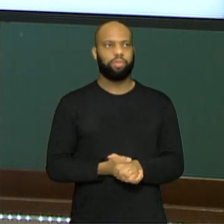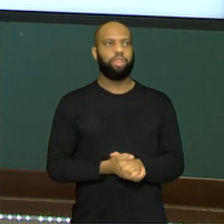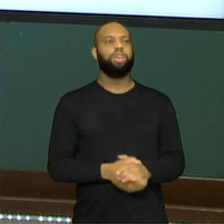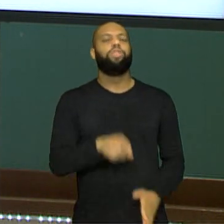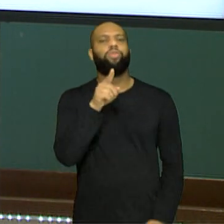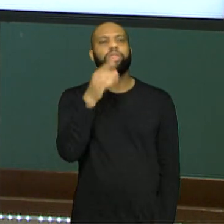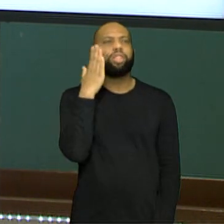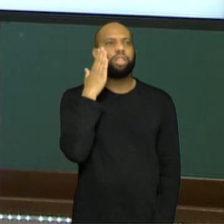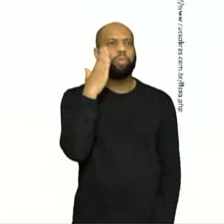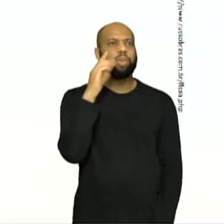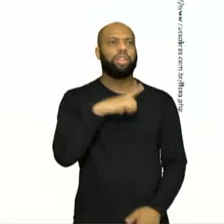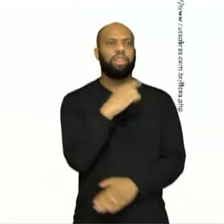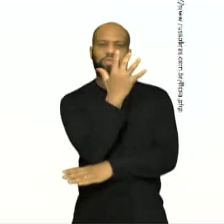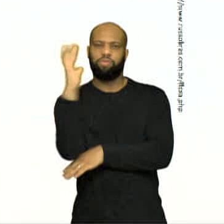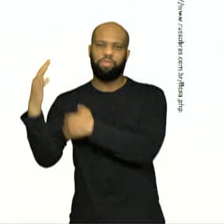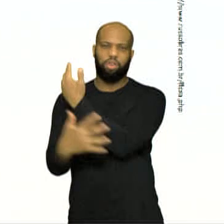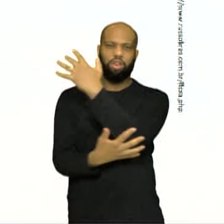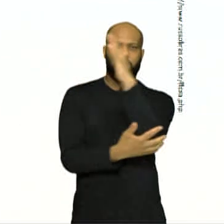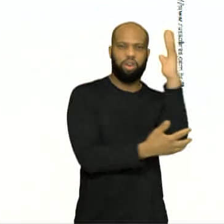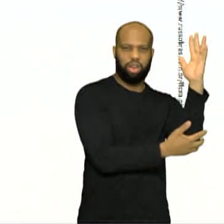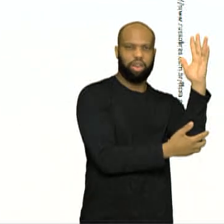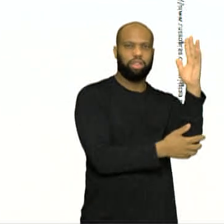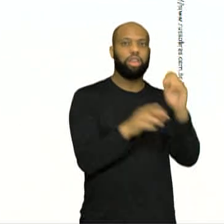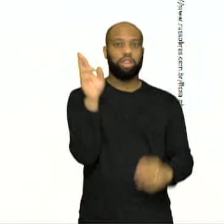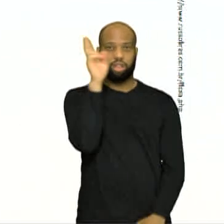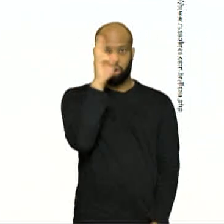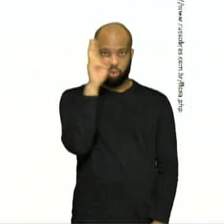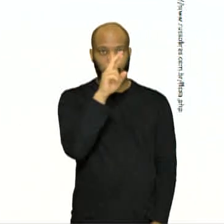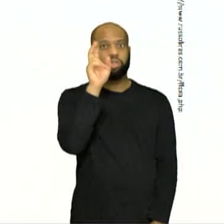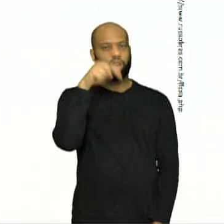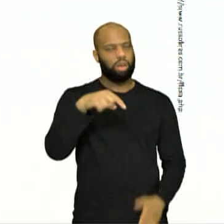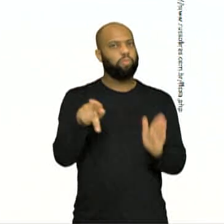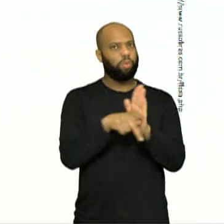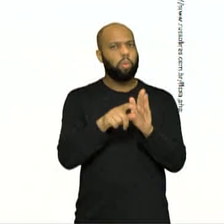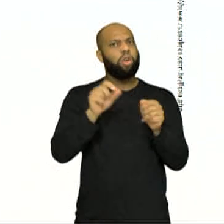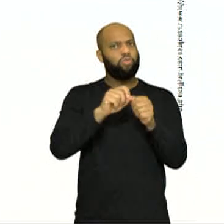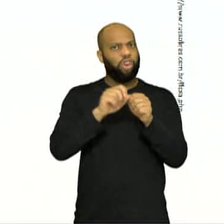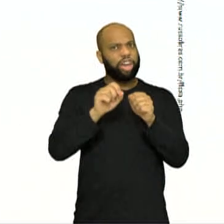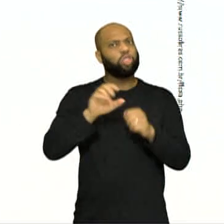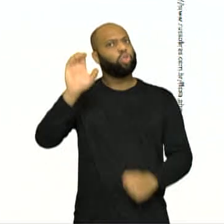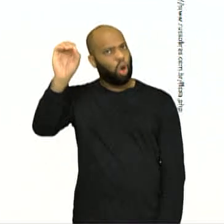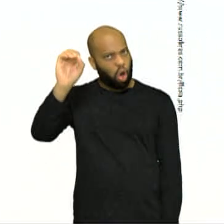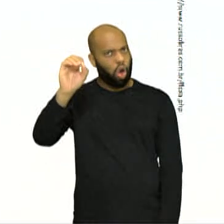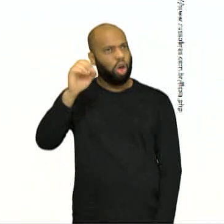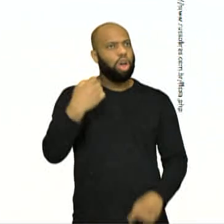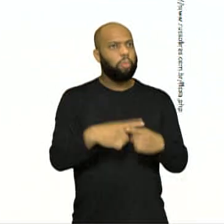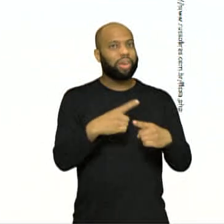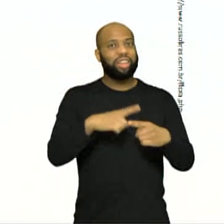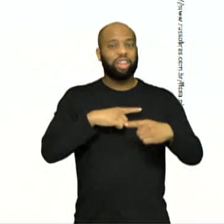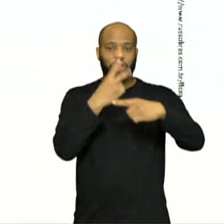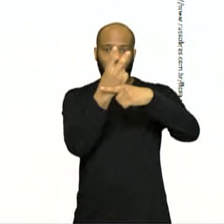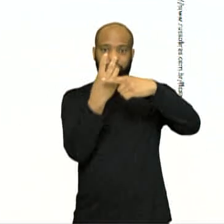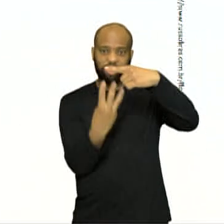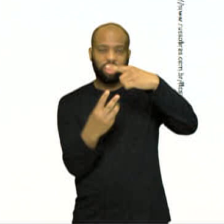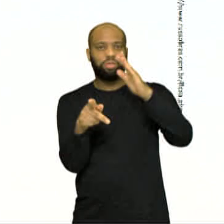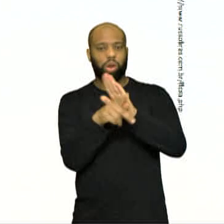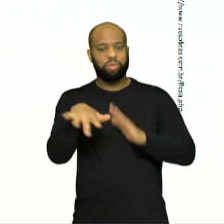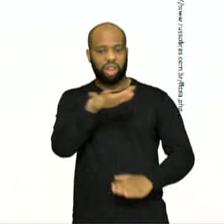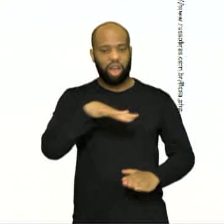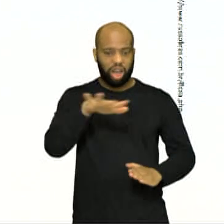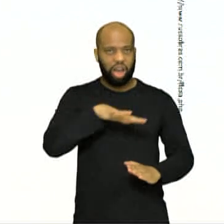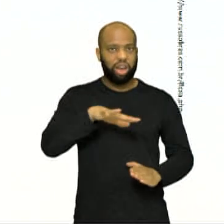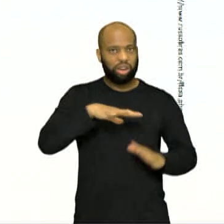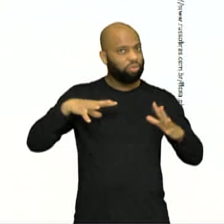Você sabia que as florestas da Rússia formam uma enorme fábrica de oxigênio, cobrindo 2/3 do território nacional, ou seja, uma área